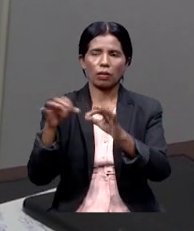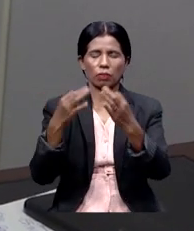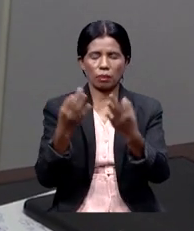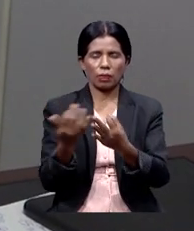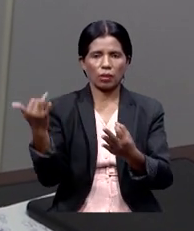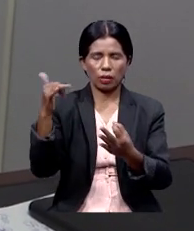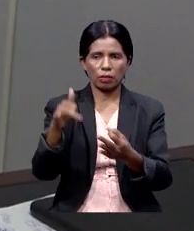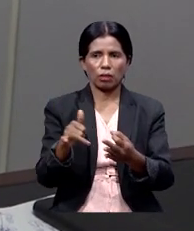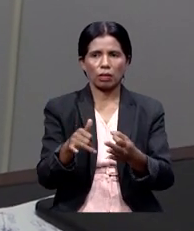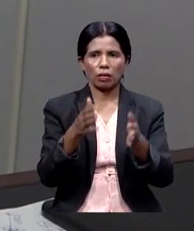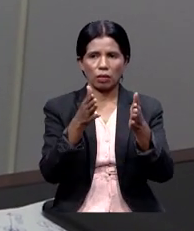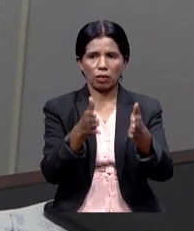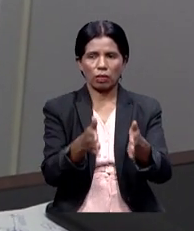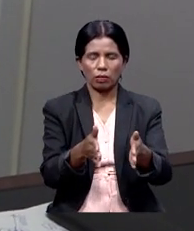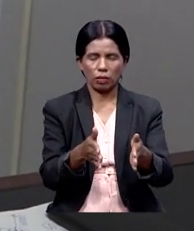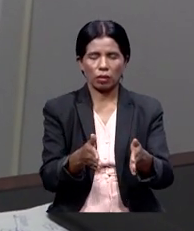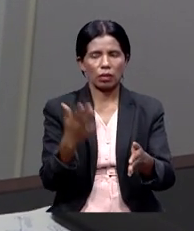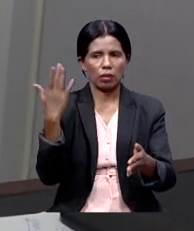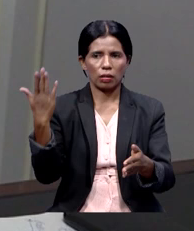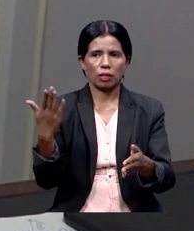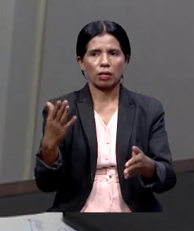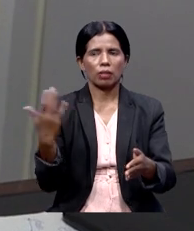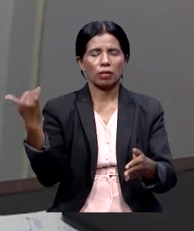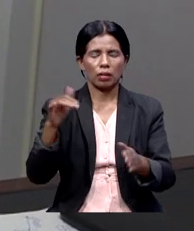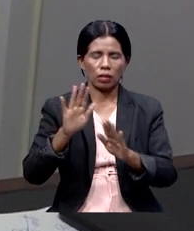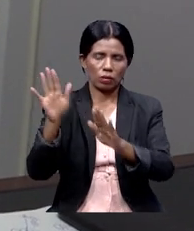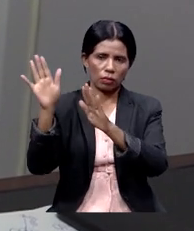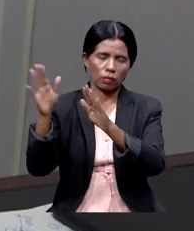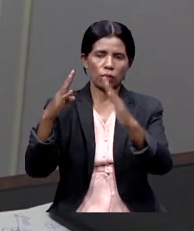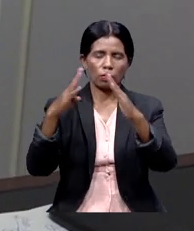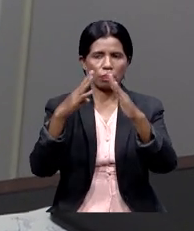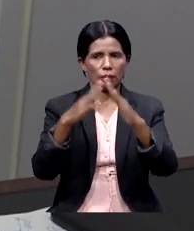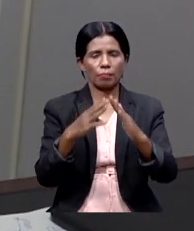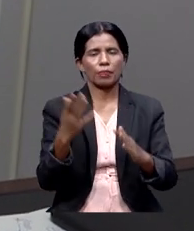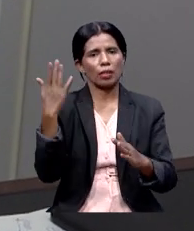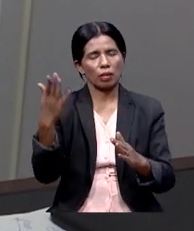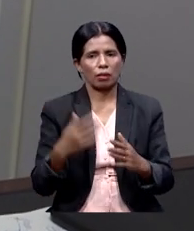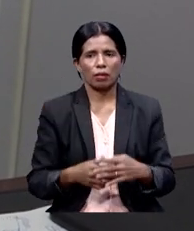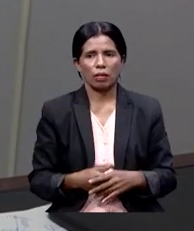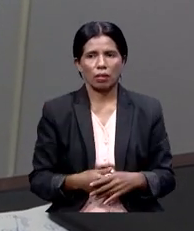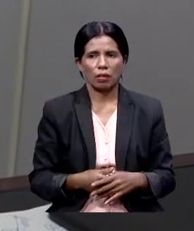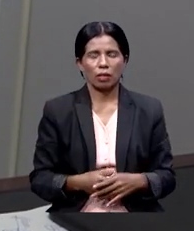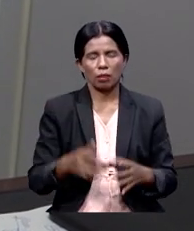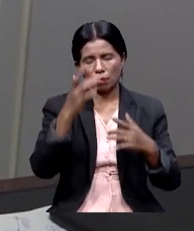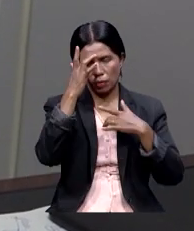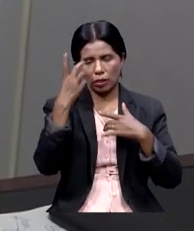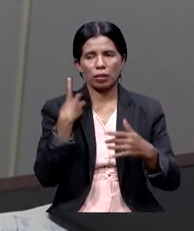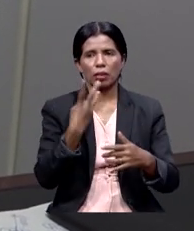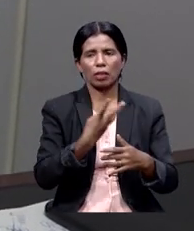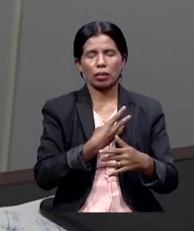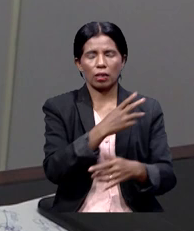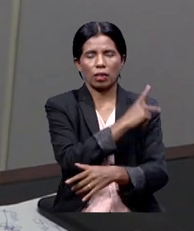serato halo funebre e a ser nua e ano ba durante moras ni tenia clinic